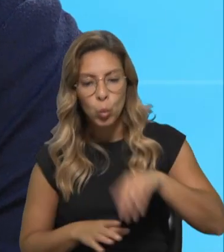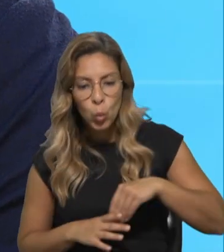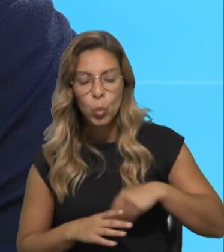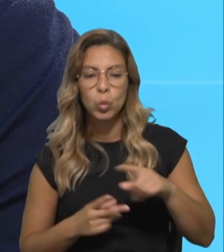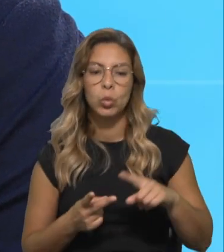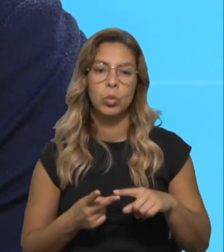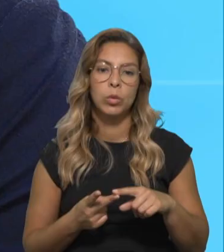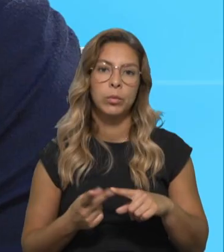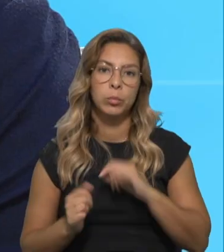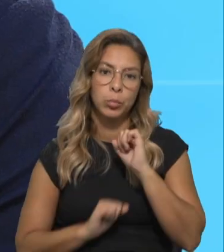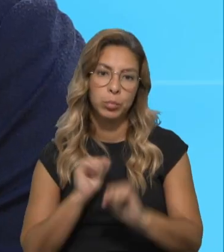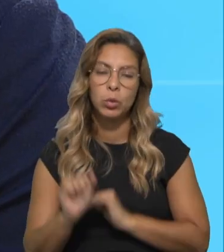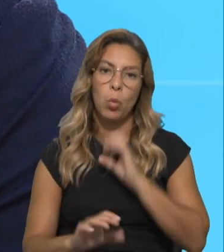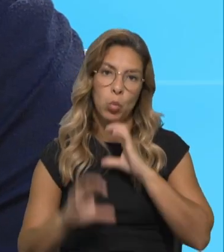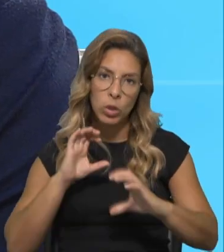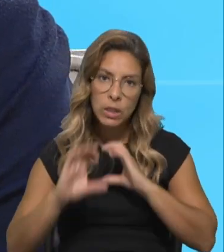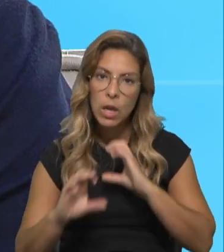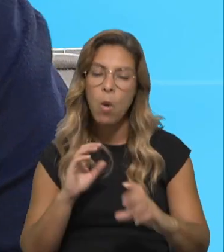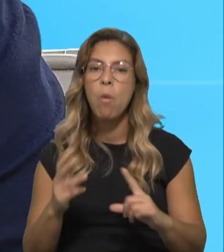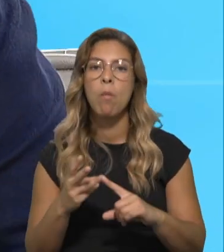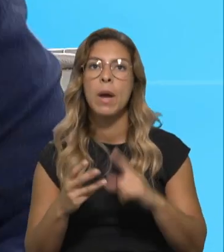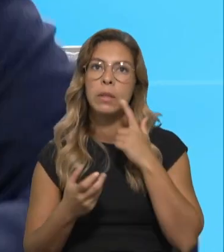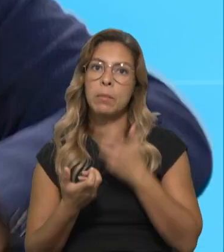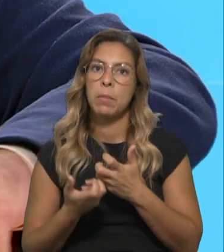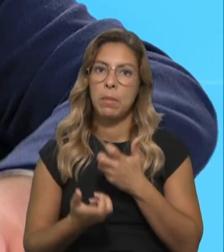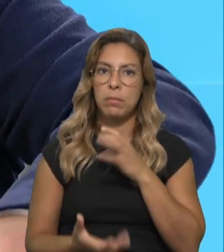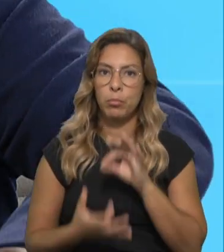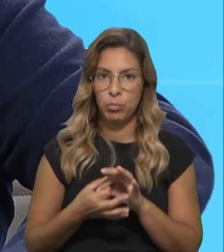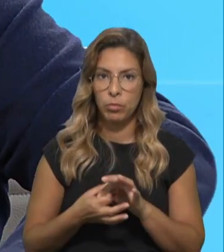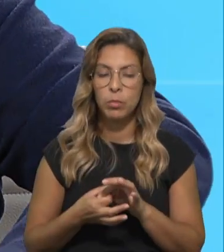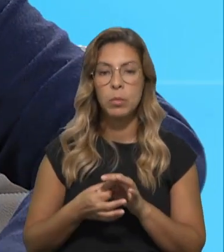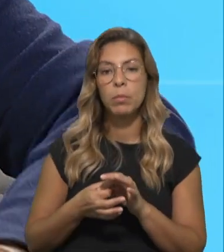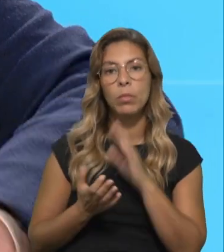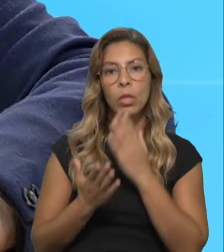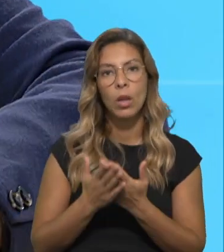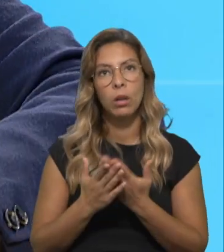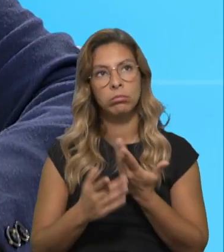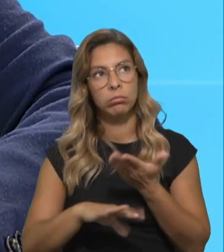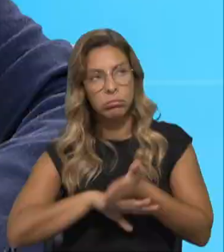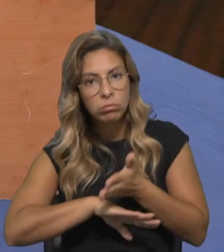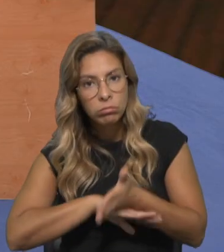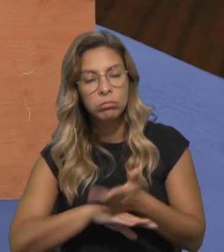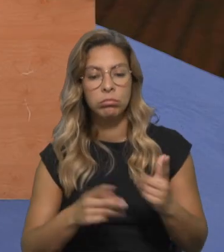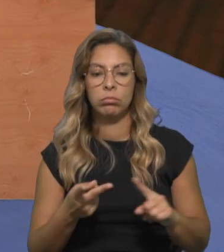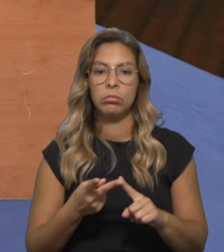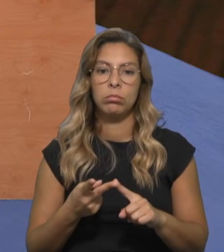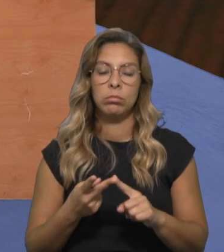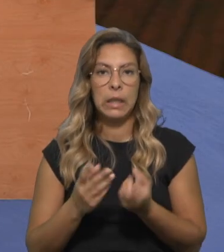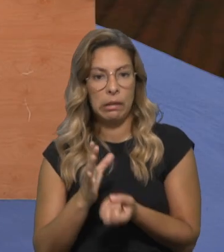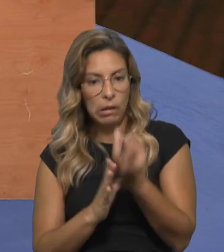se chama da comunicação, literacia mediática, tem a ver com a capacidade de aceder, de